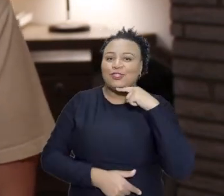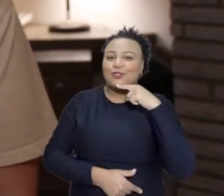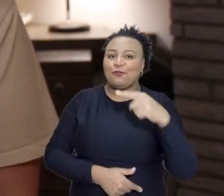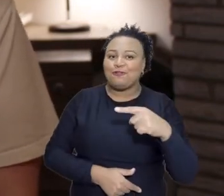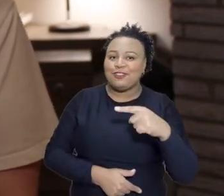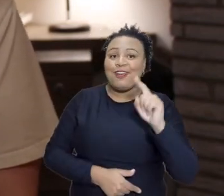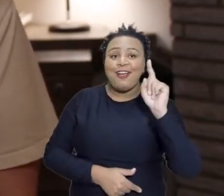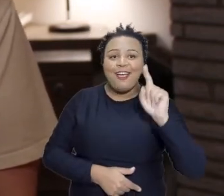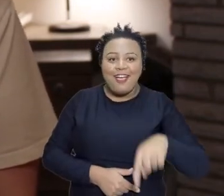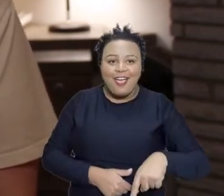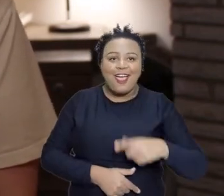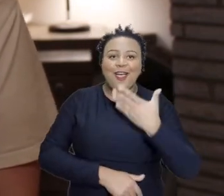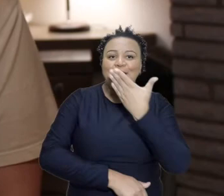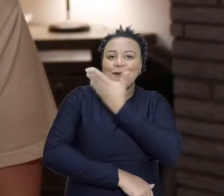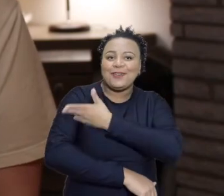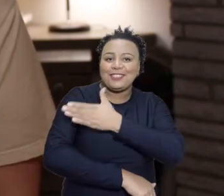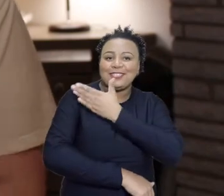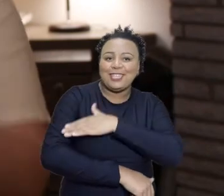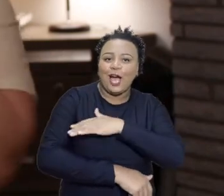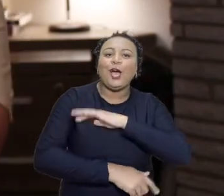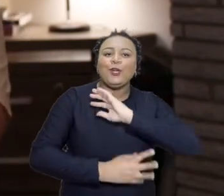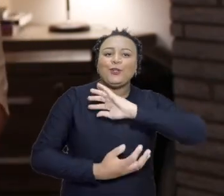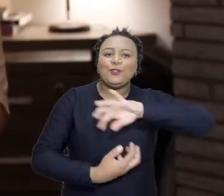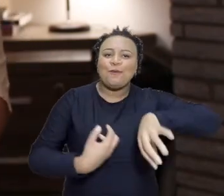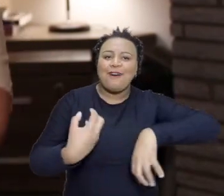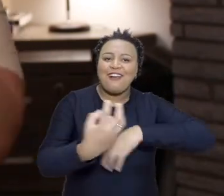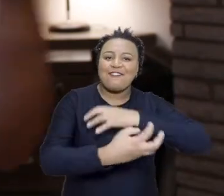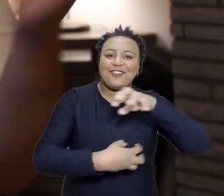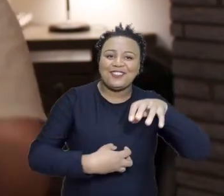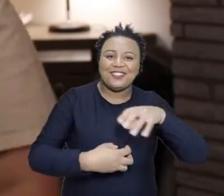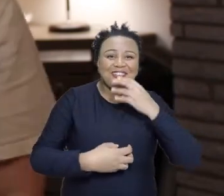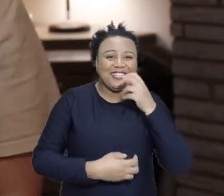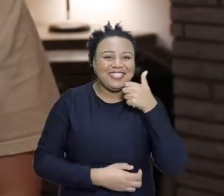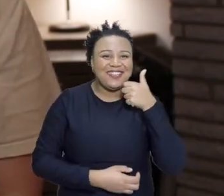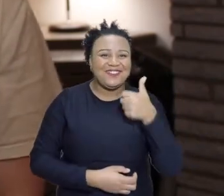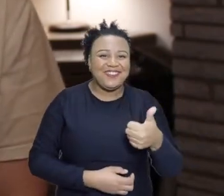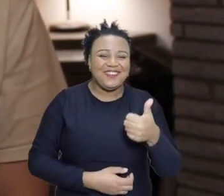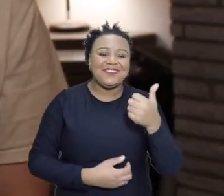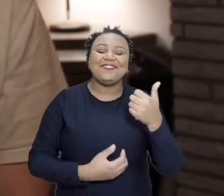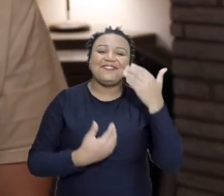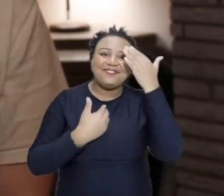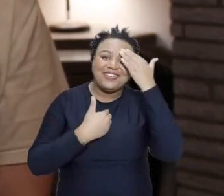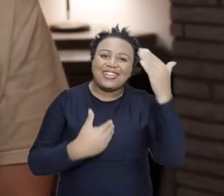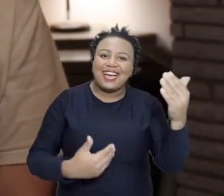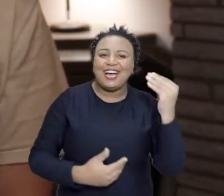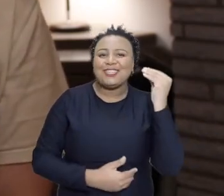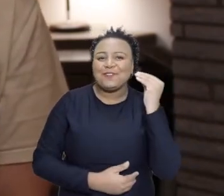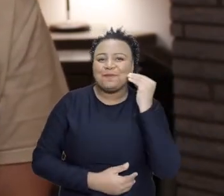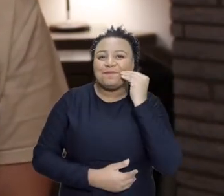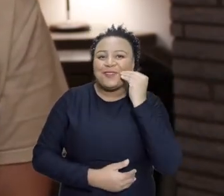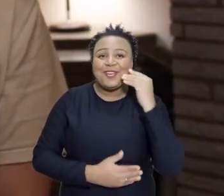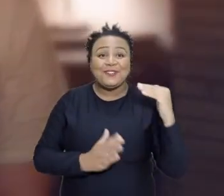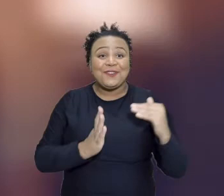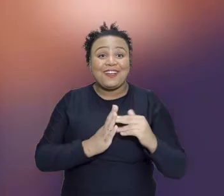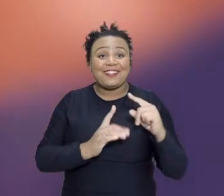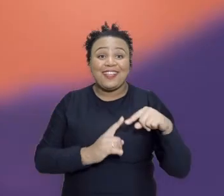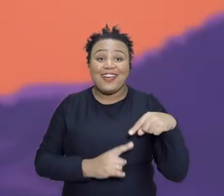de uma revolução. Tá bom? Obrigada, gente! Beijo e até a próxima!